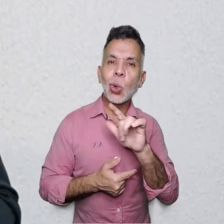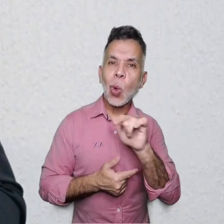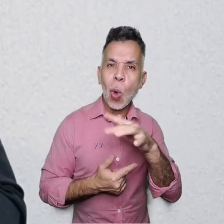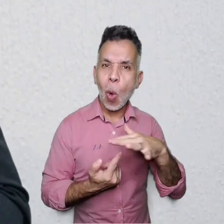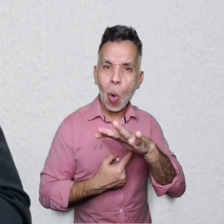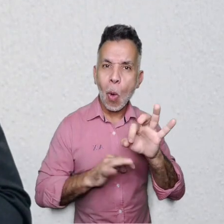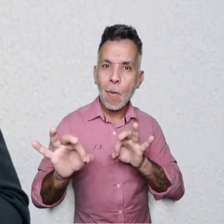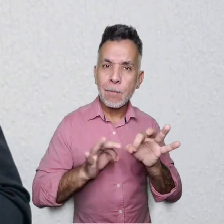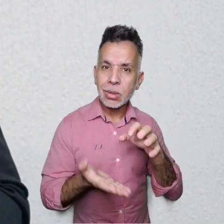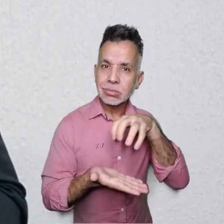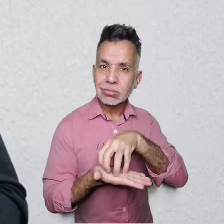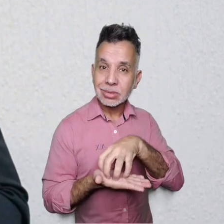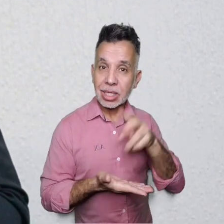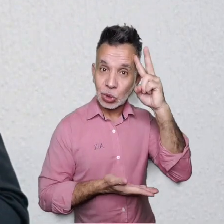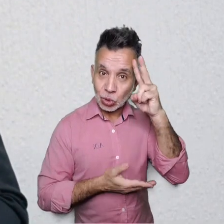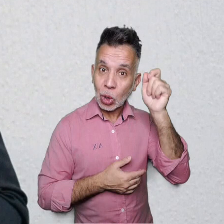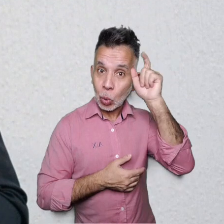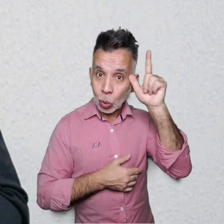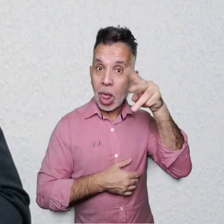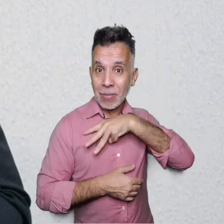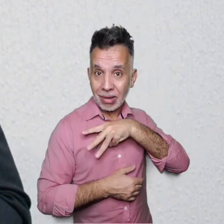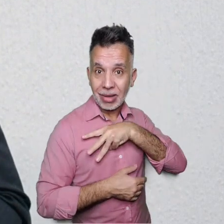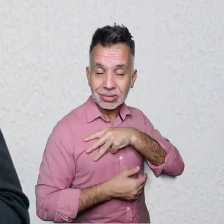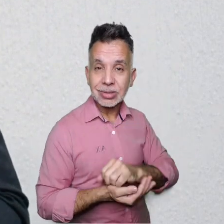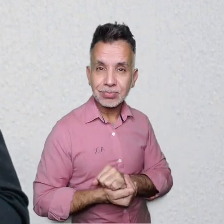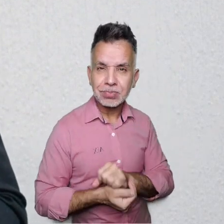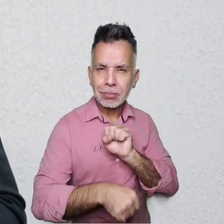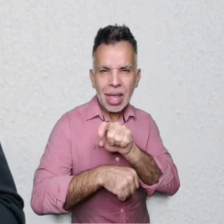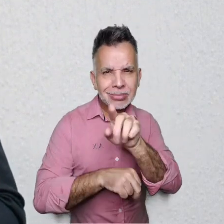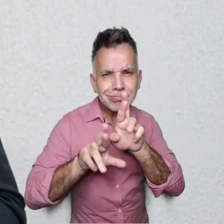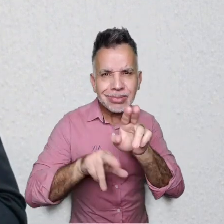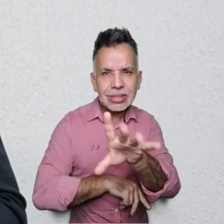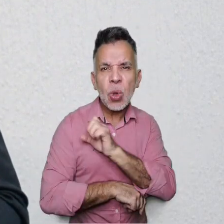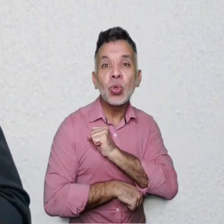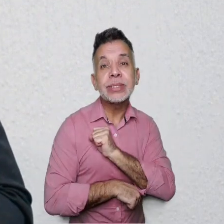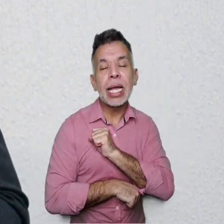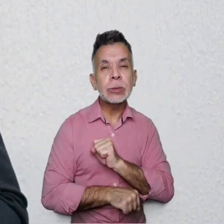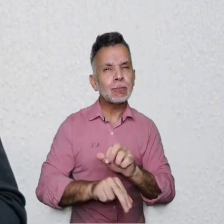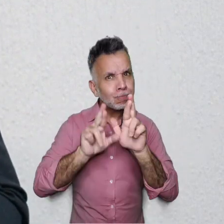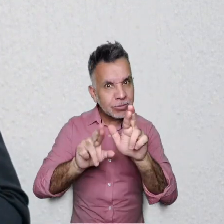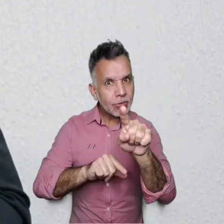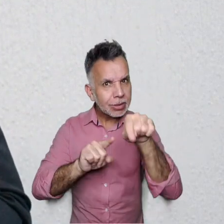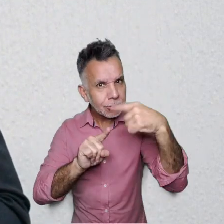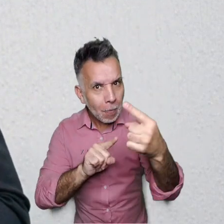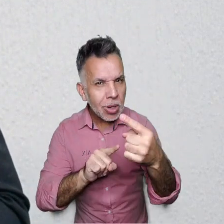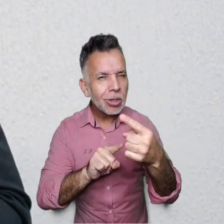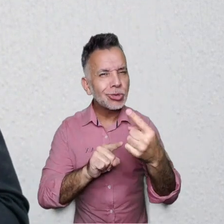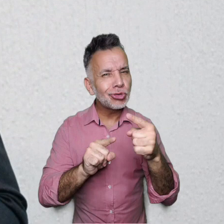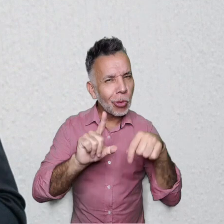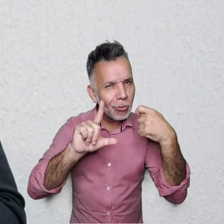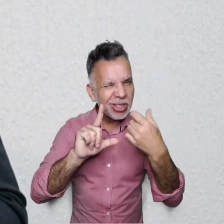E esse foi mais um Música no Hall, projeto do Centro Histórico e Cultural Mackenzie. Espero